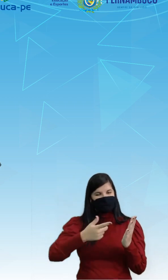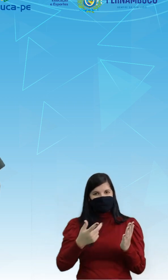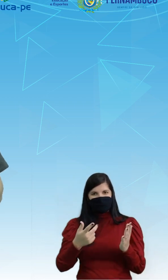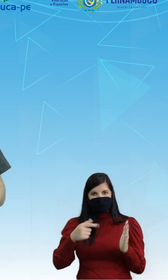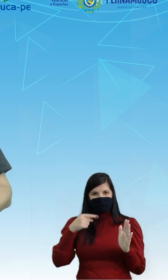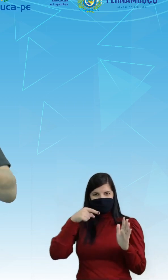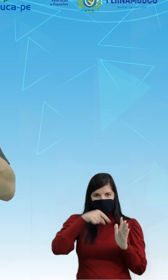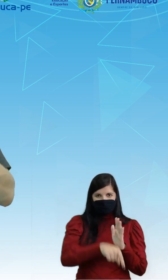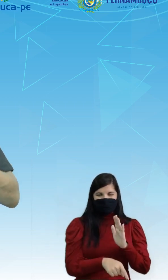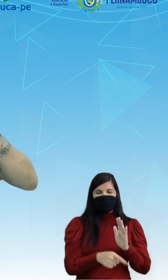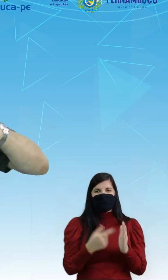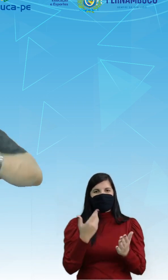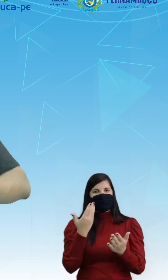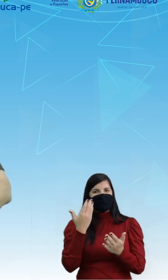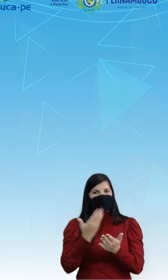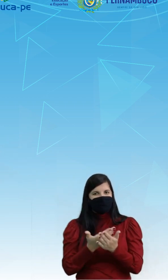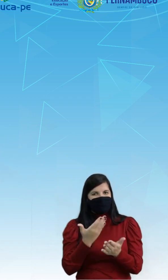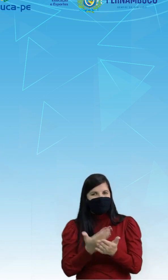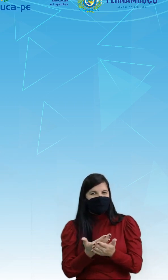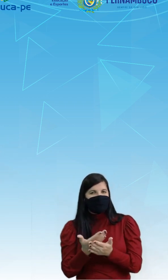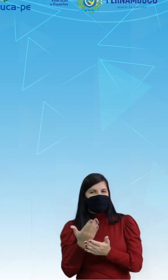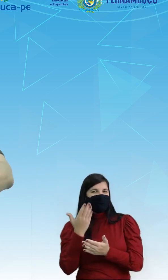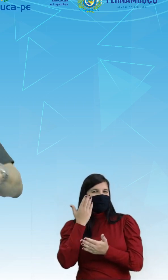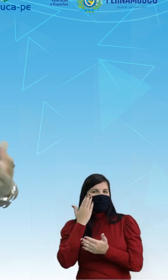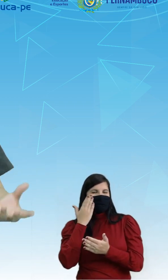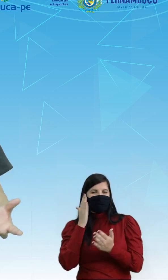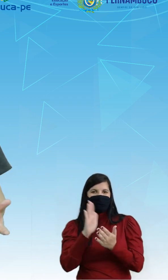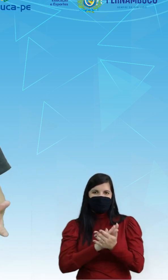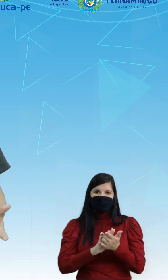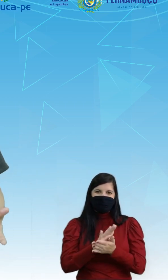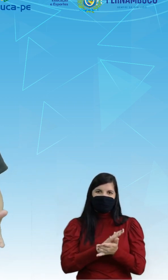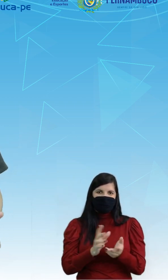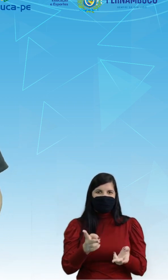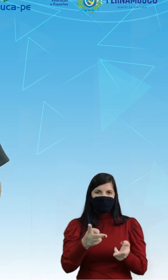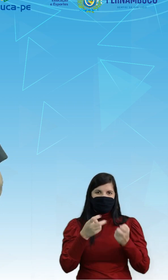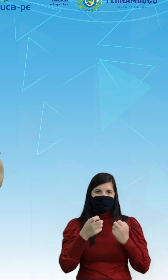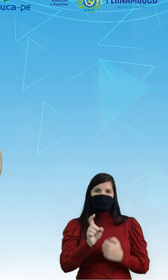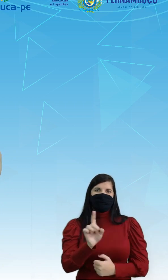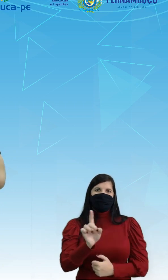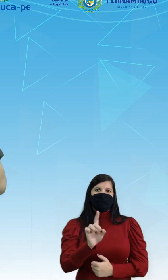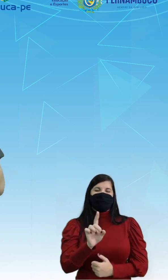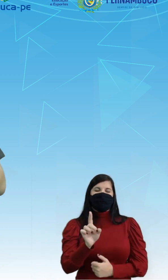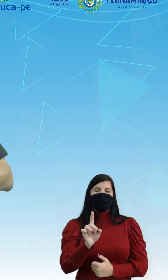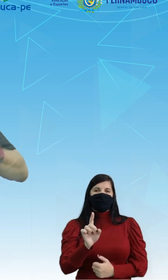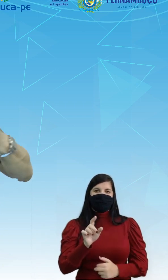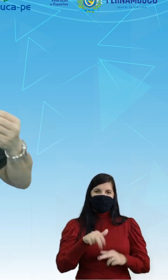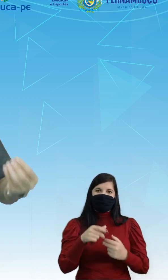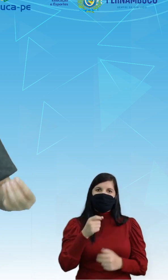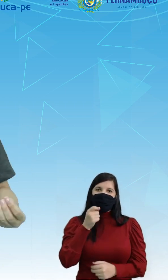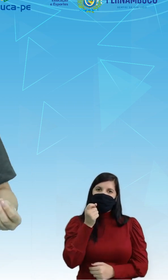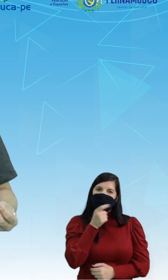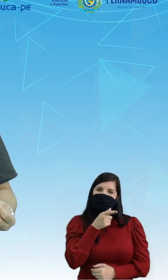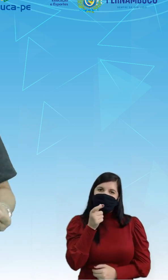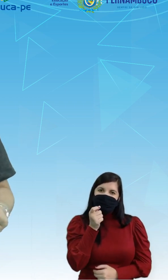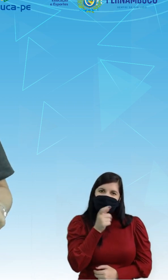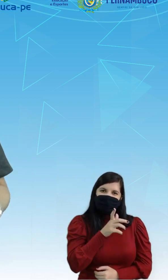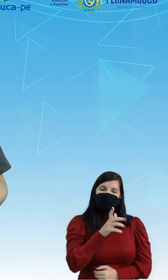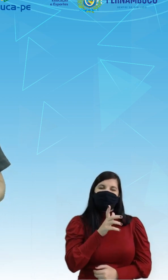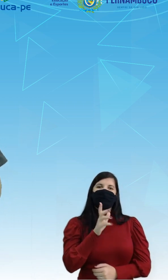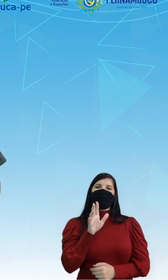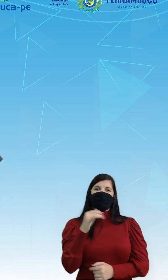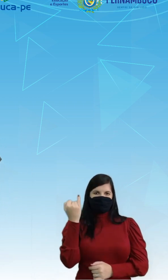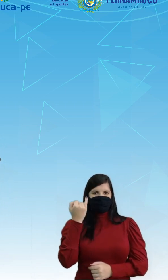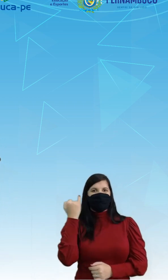ater justamente ao que está implícito, você não vai perceber isso. Então, a ironia é uma figura de linguagem